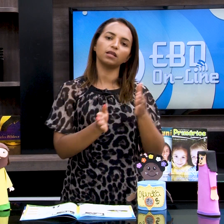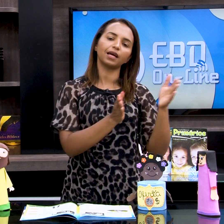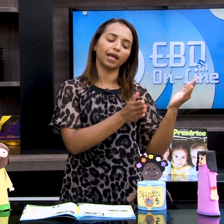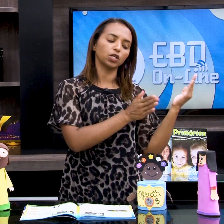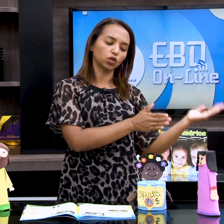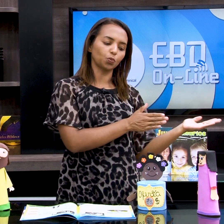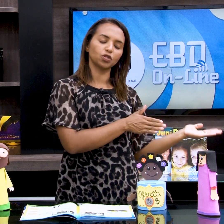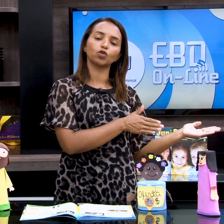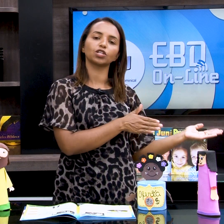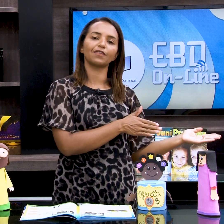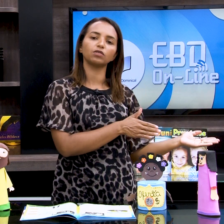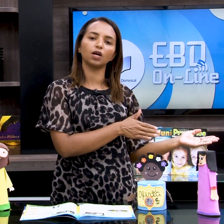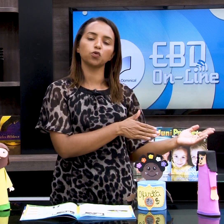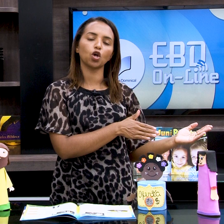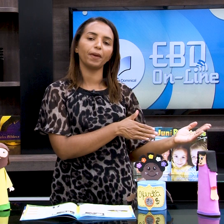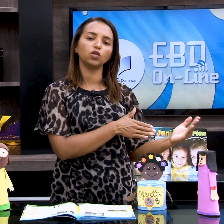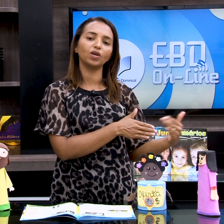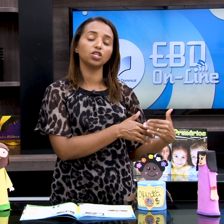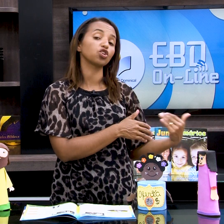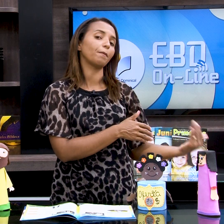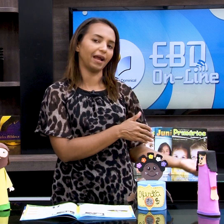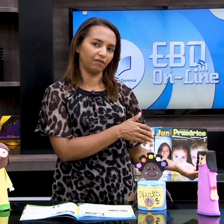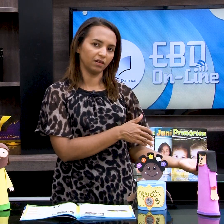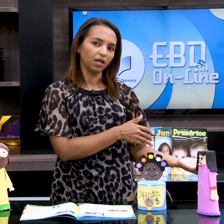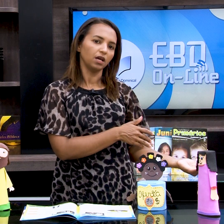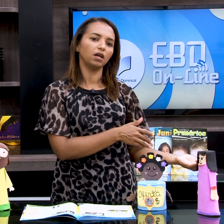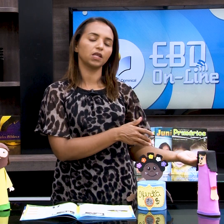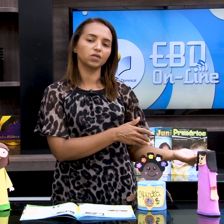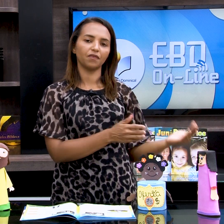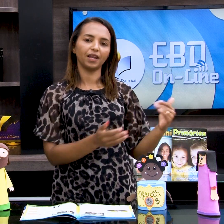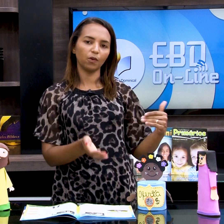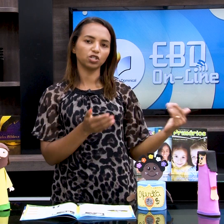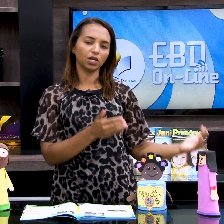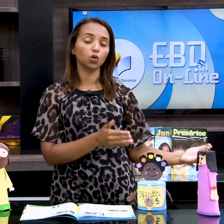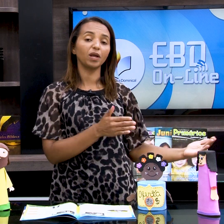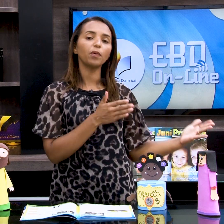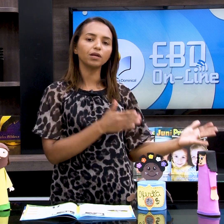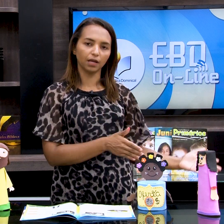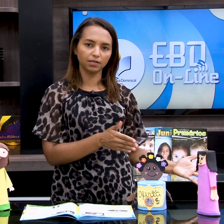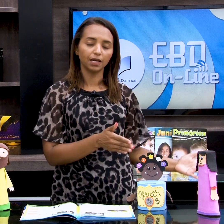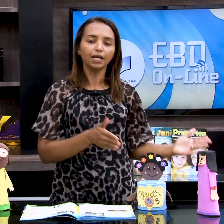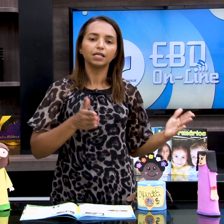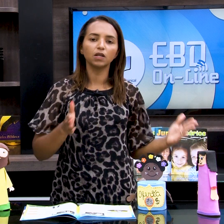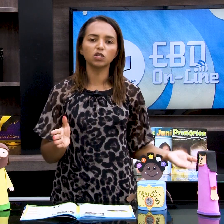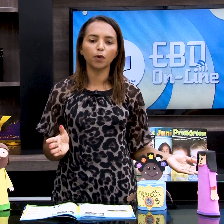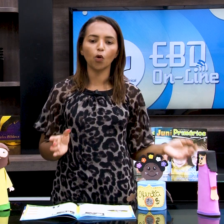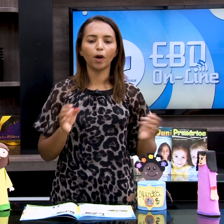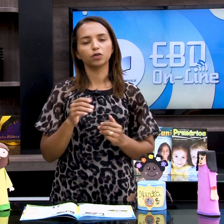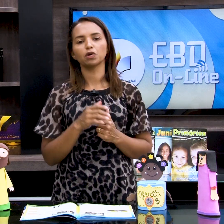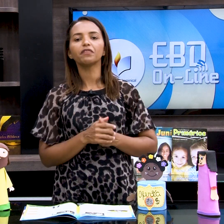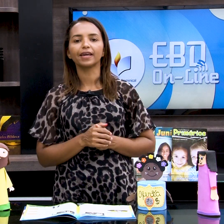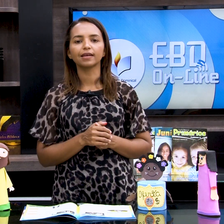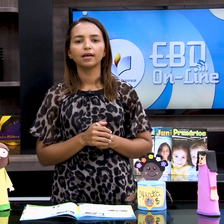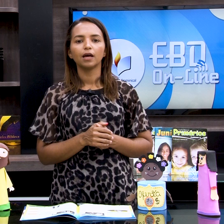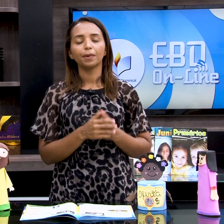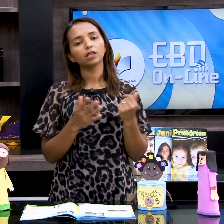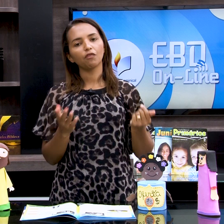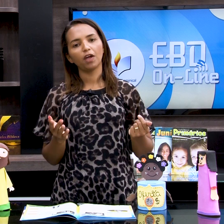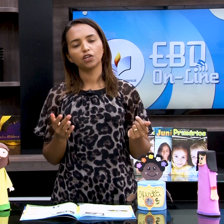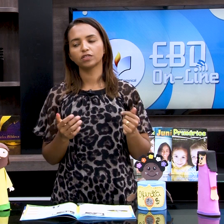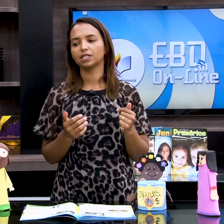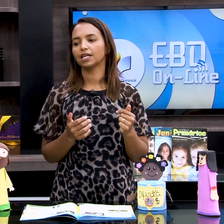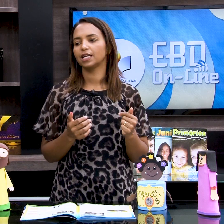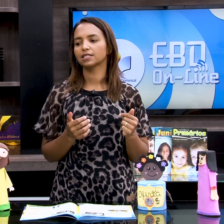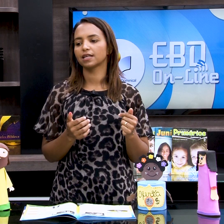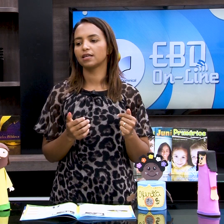daquil daqueles outras pessoas que estava andando somente o que lhe sobrava Então você vai falar com as crianças sobre a importância de não se preocupar com a sua oferta porque